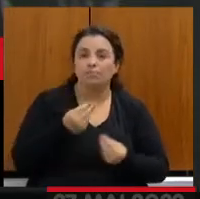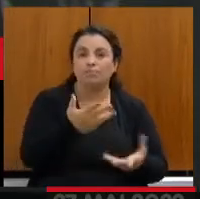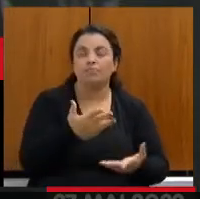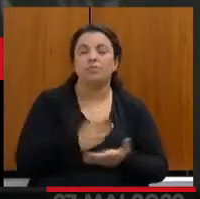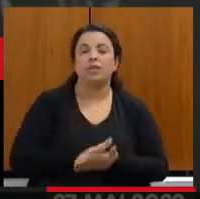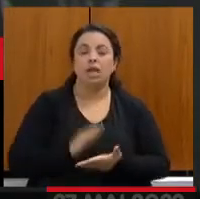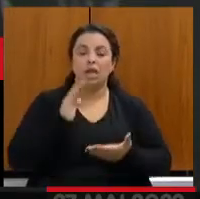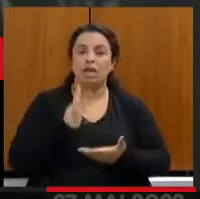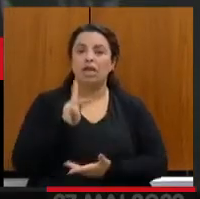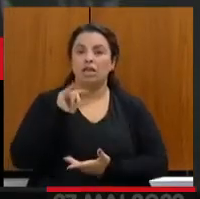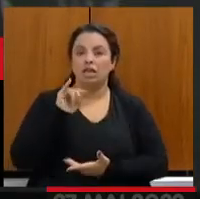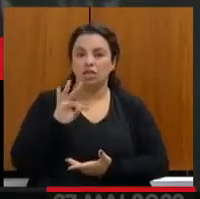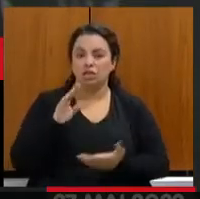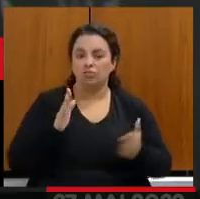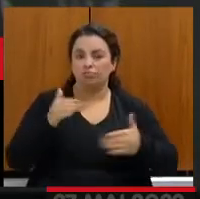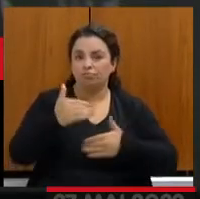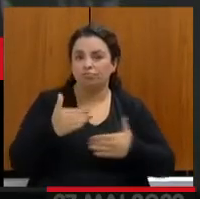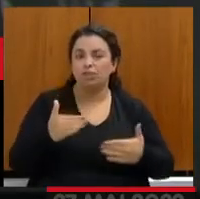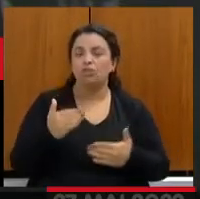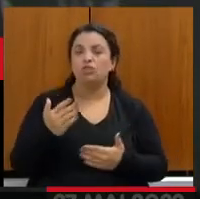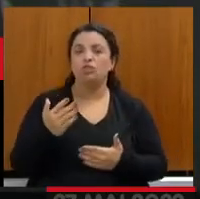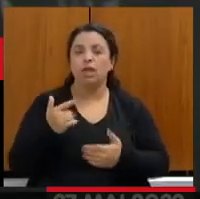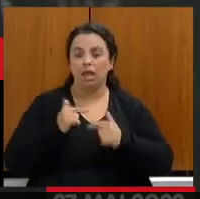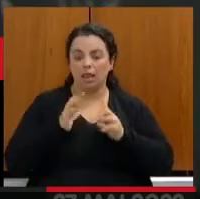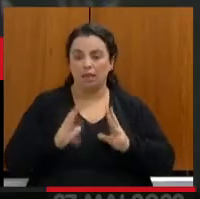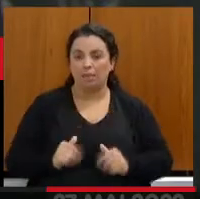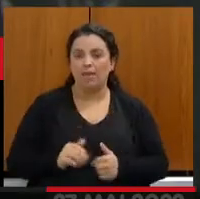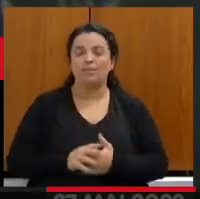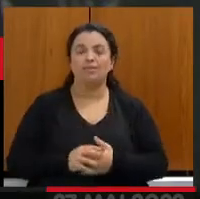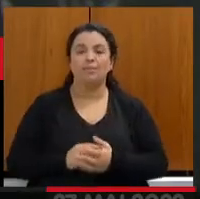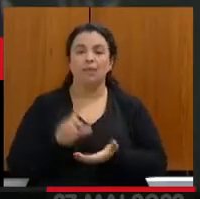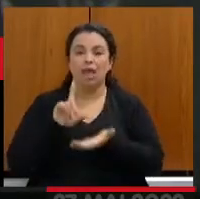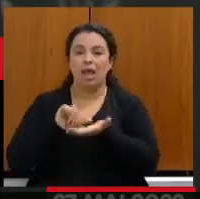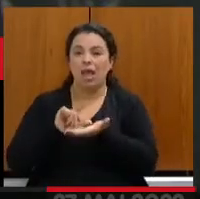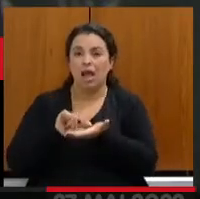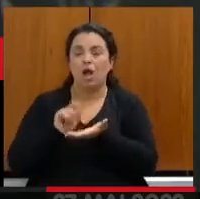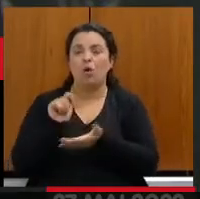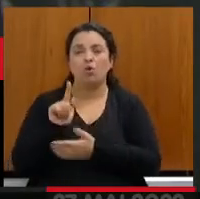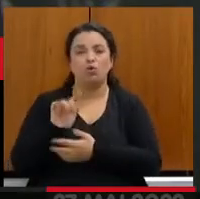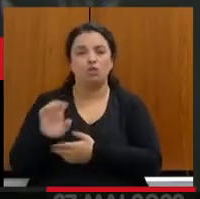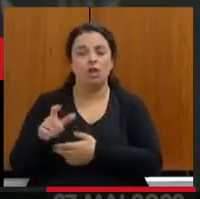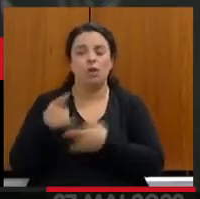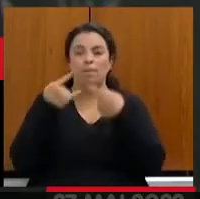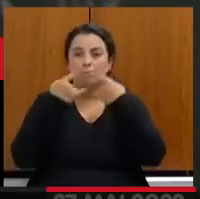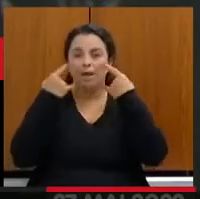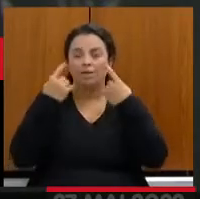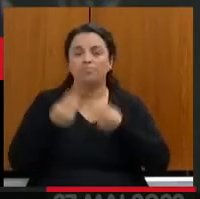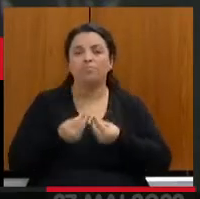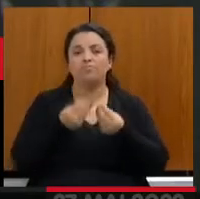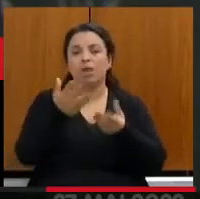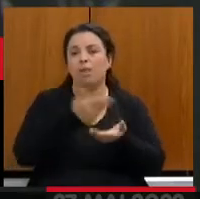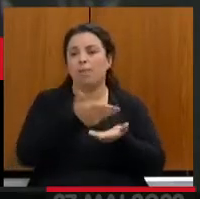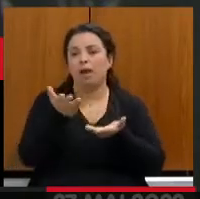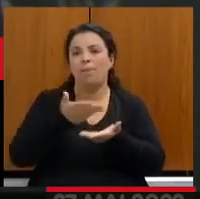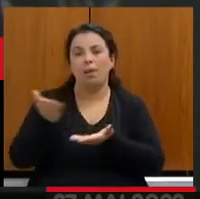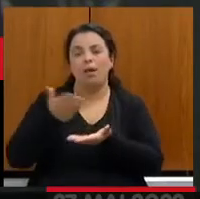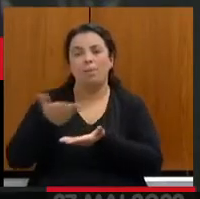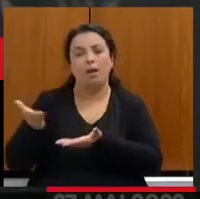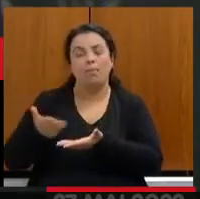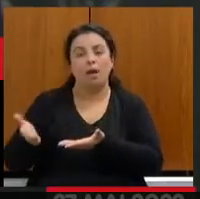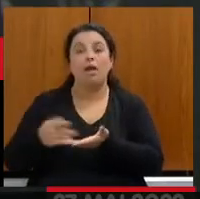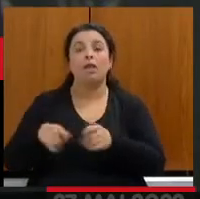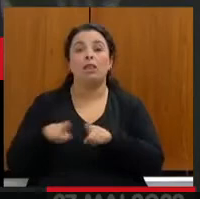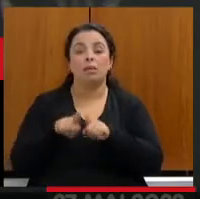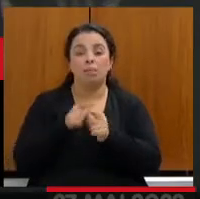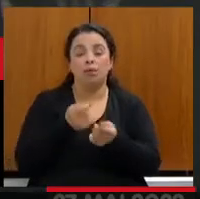kit de higiene levando álcool em gel máscaras e um panfletinho falando sobre violência doméstica que a gente sabe que as